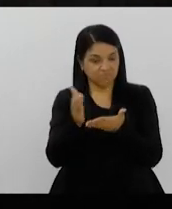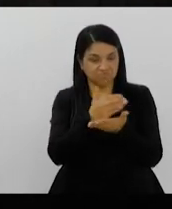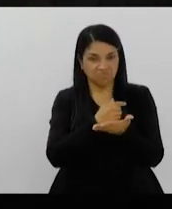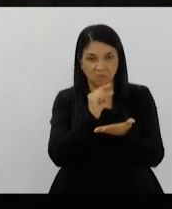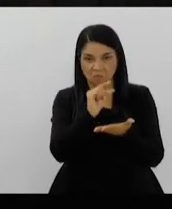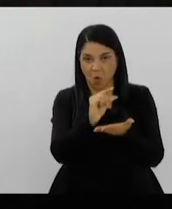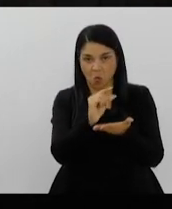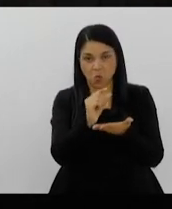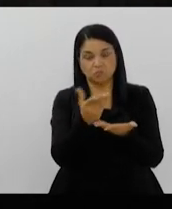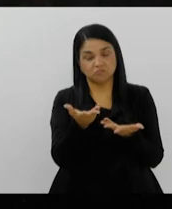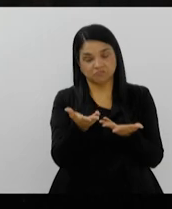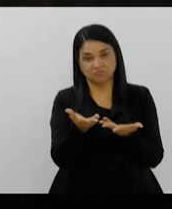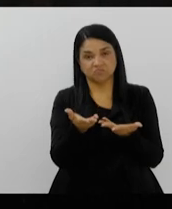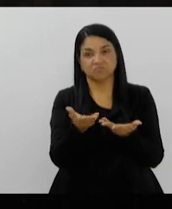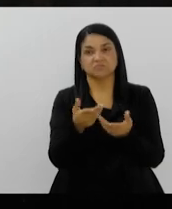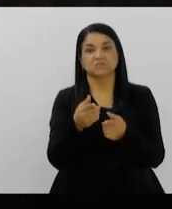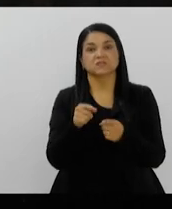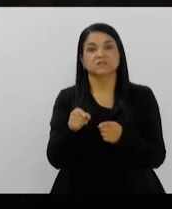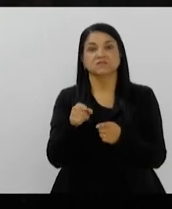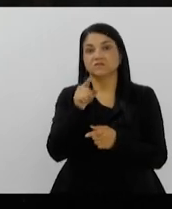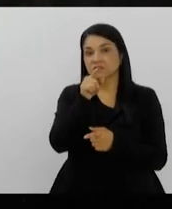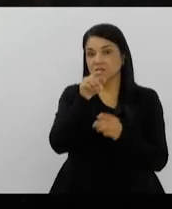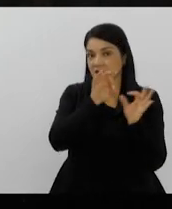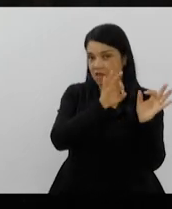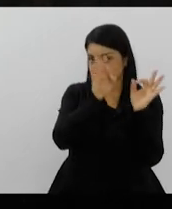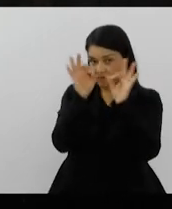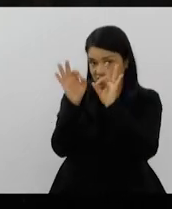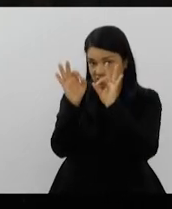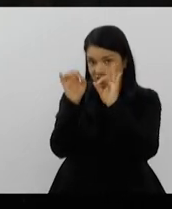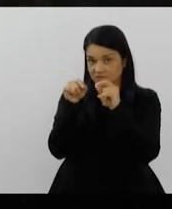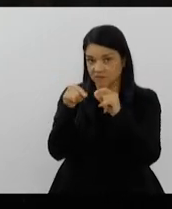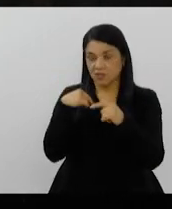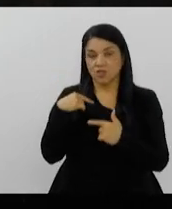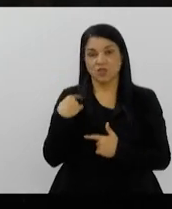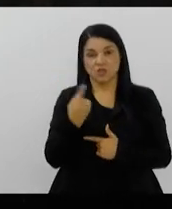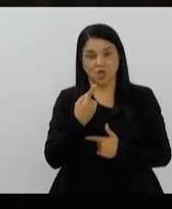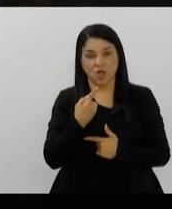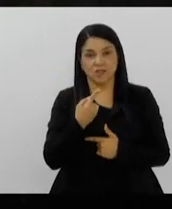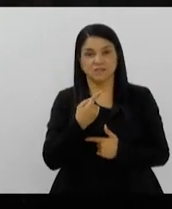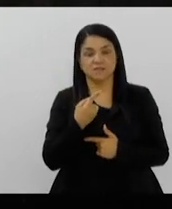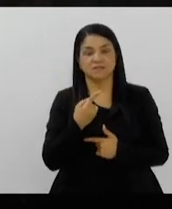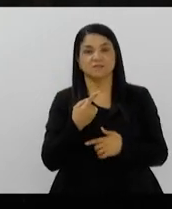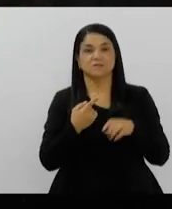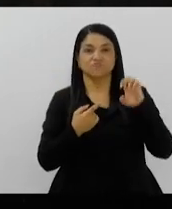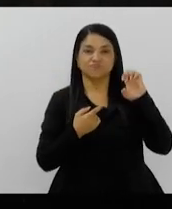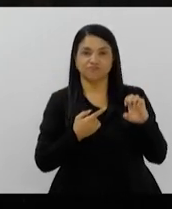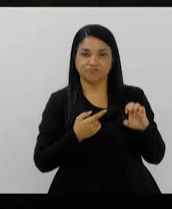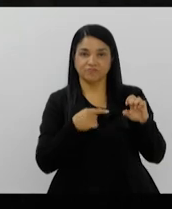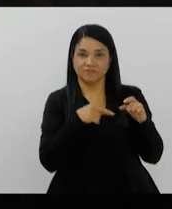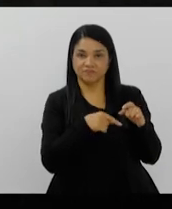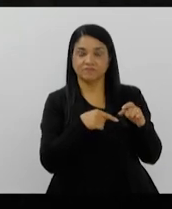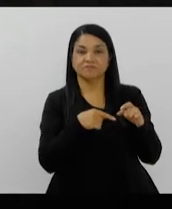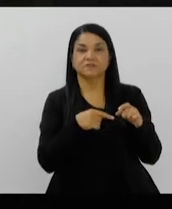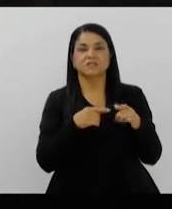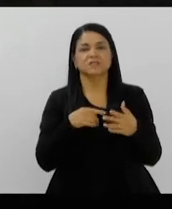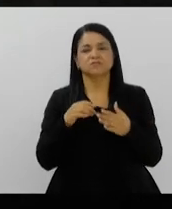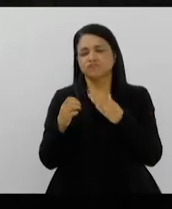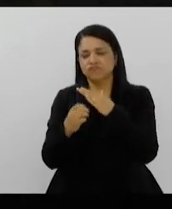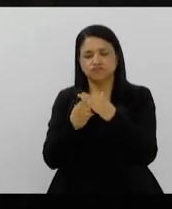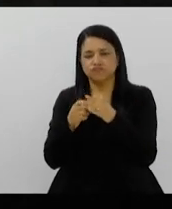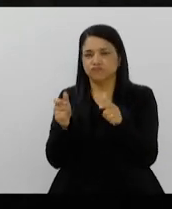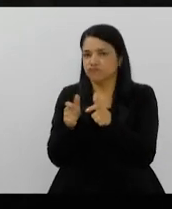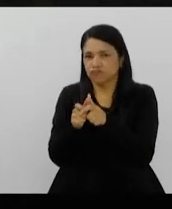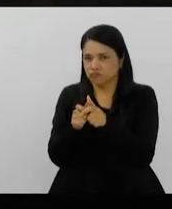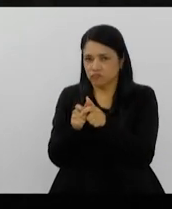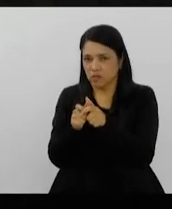o estado do Rio de Janeiro. E aí você que está me assistindo, nós aqui da oposição não estamos dizendo daquele pequeno empresário, daquele